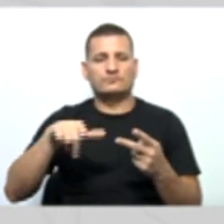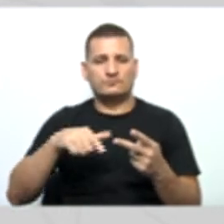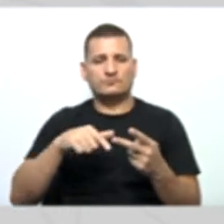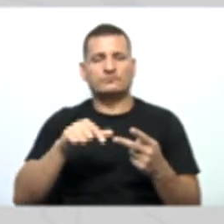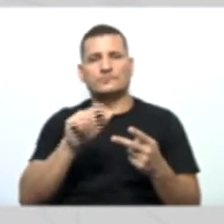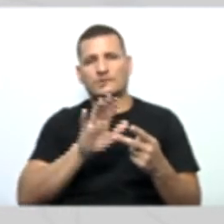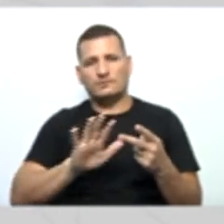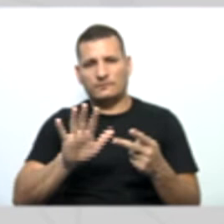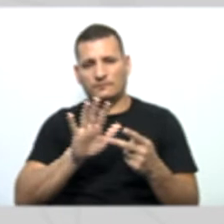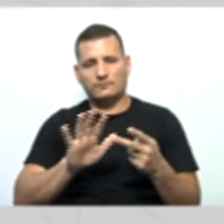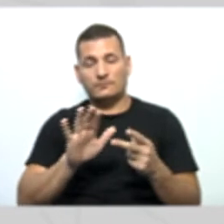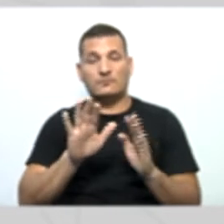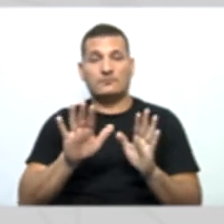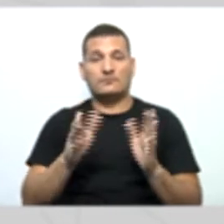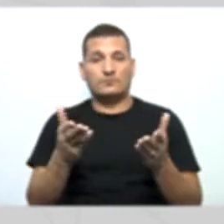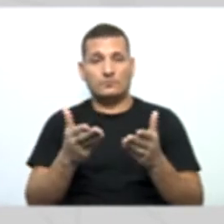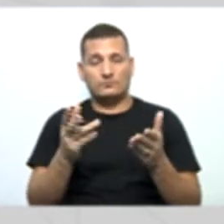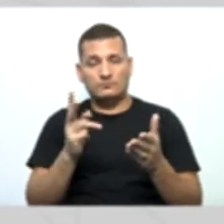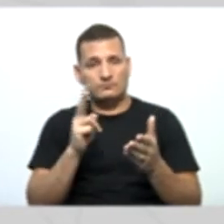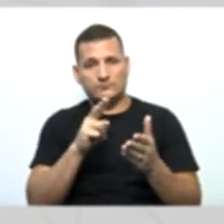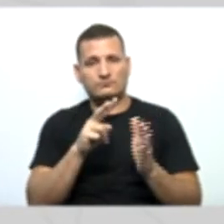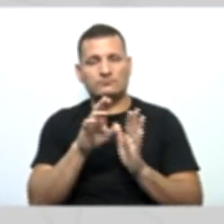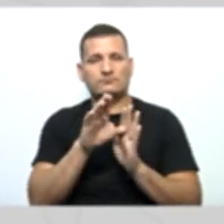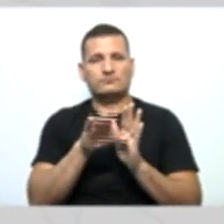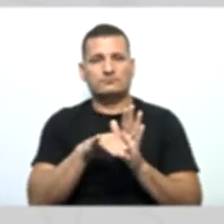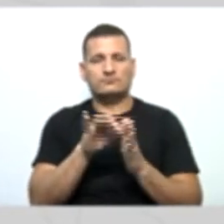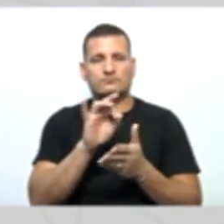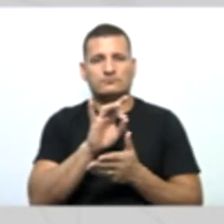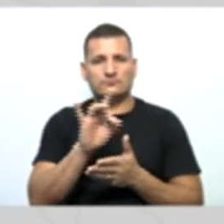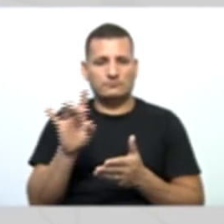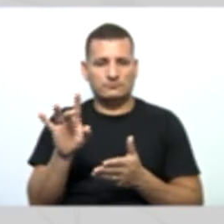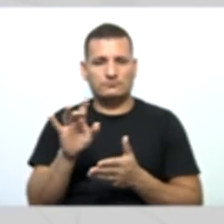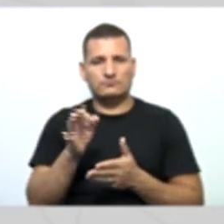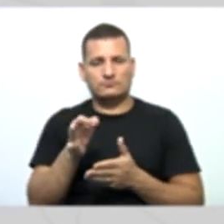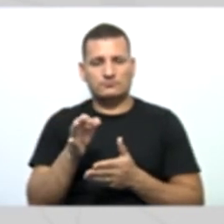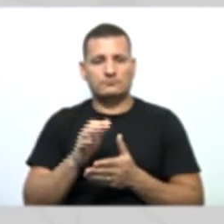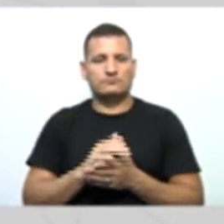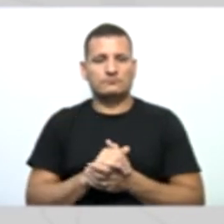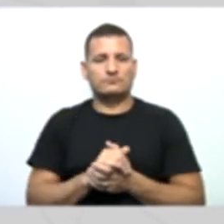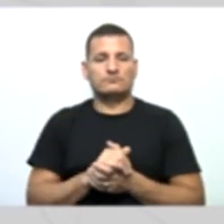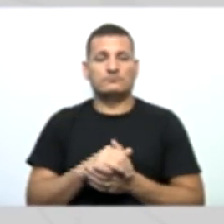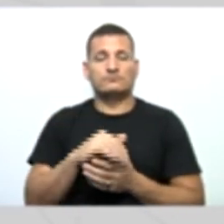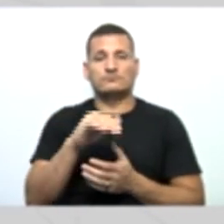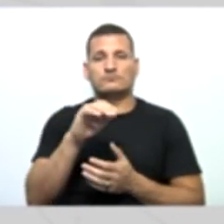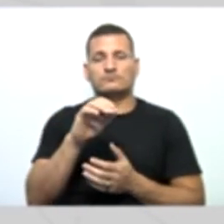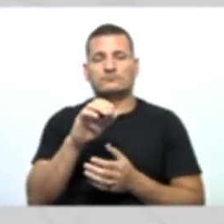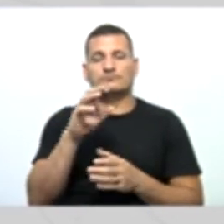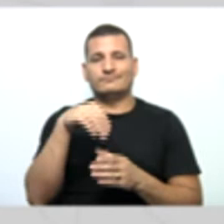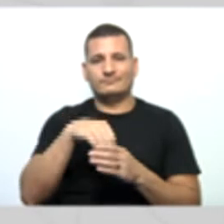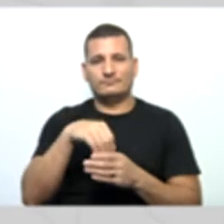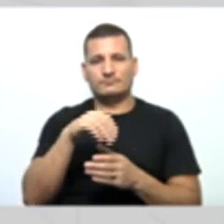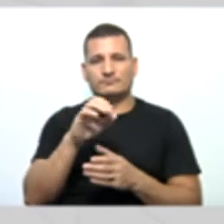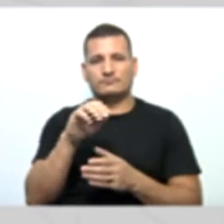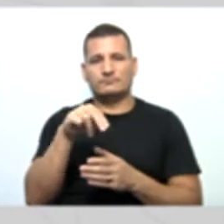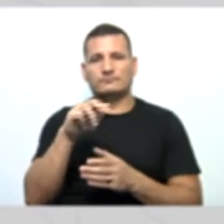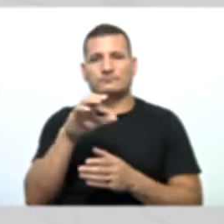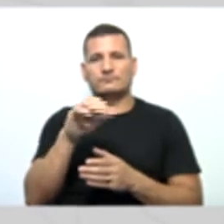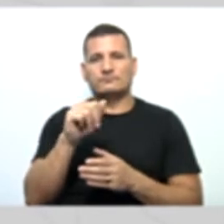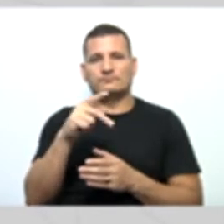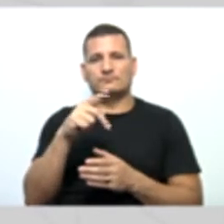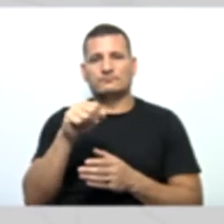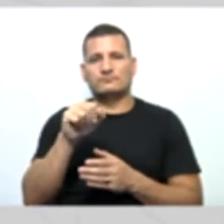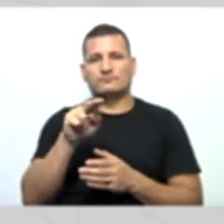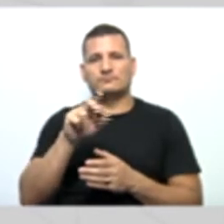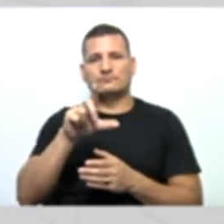precisa identificar o conceito, como que funciona cada um deles, certo? Então, o encapsulamento é a forma que restringe